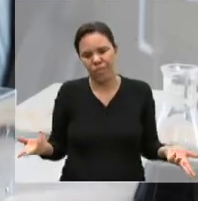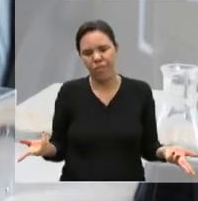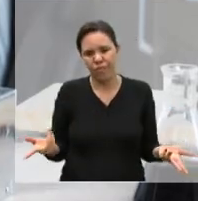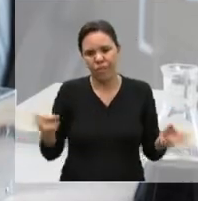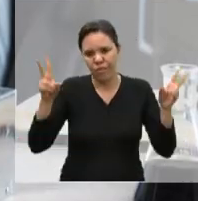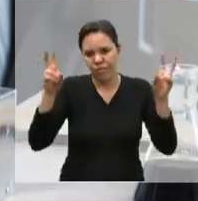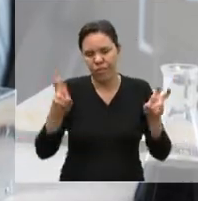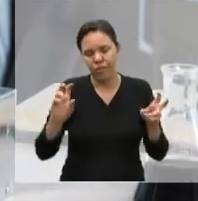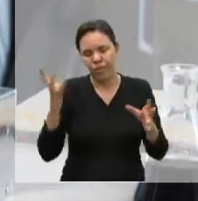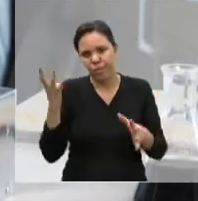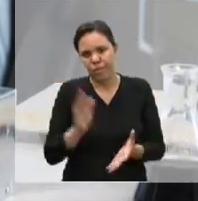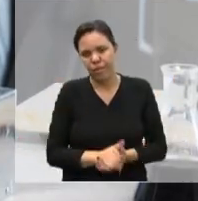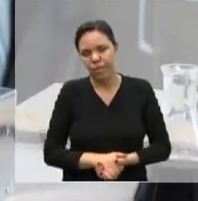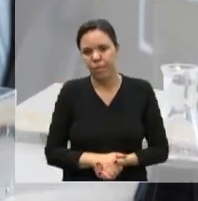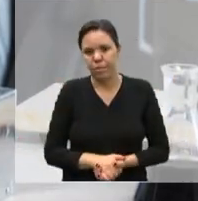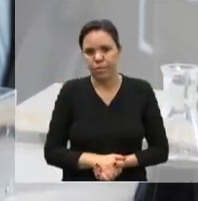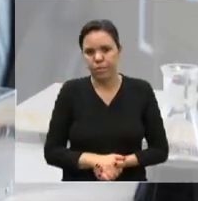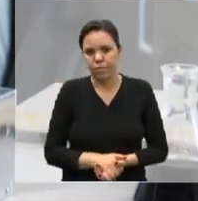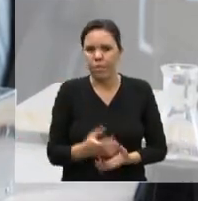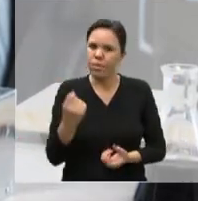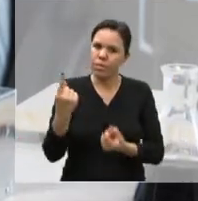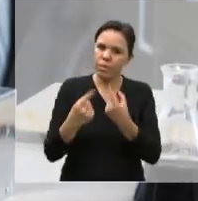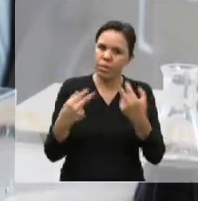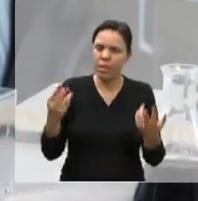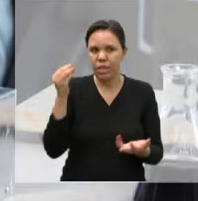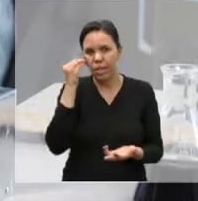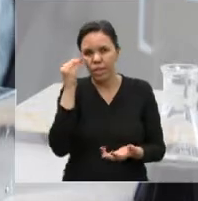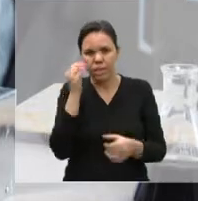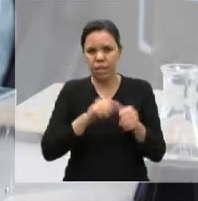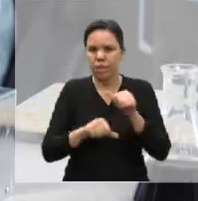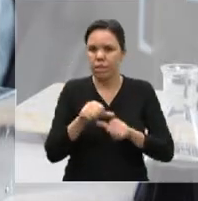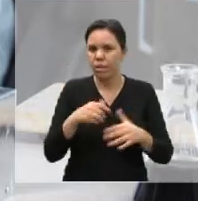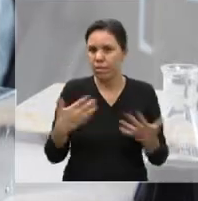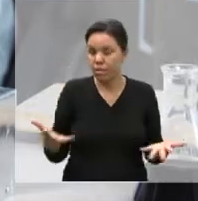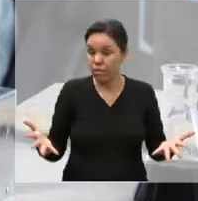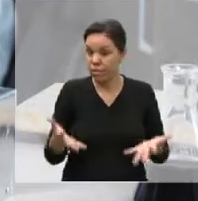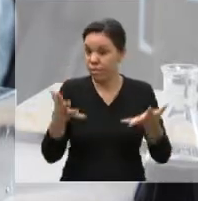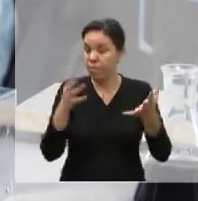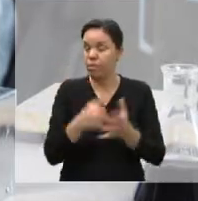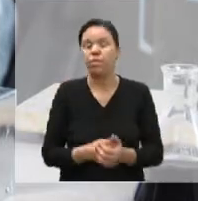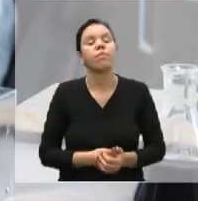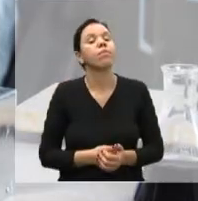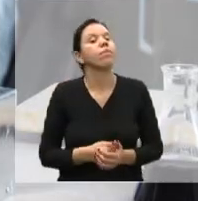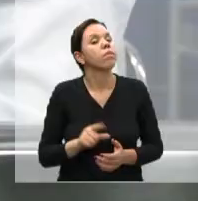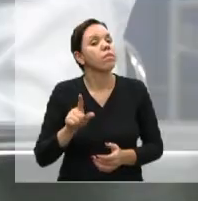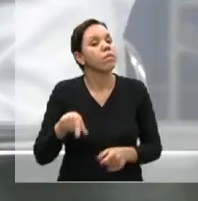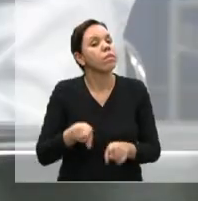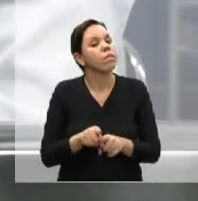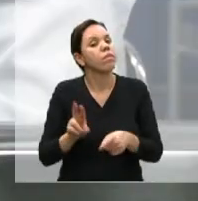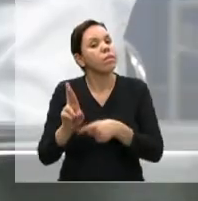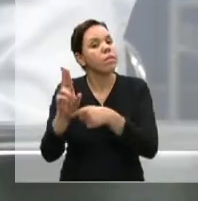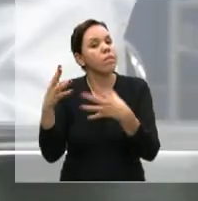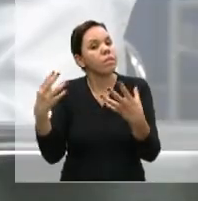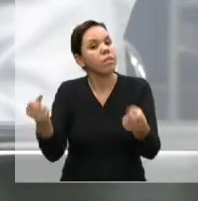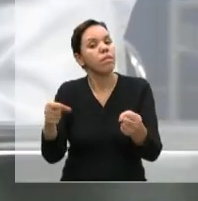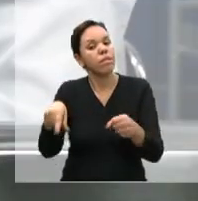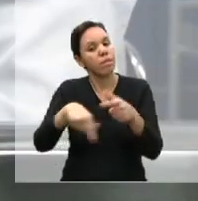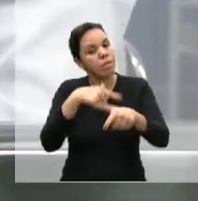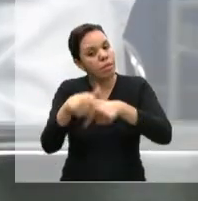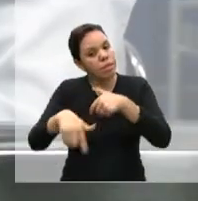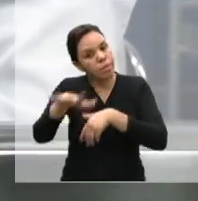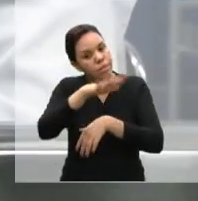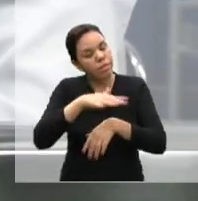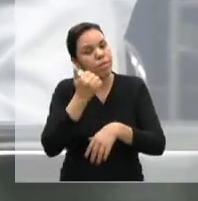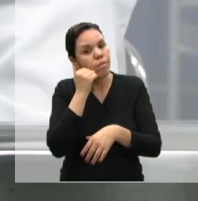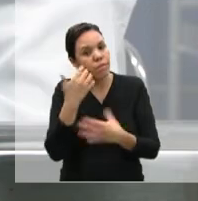muito dele, assim, um que a gente pode tentar mudar é o incentivo e é o reconhecimento do trabalho, que o ambiente